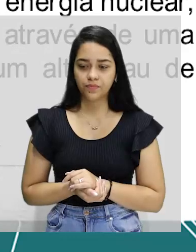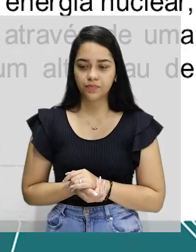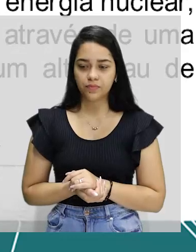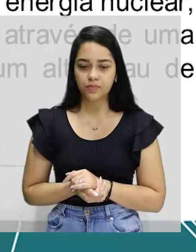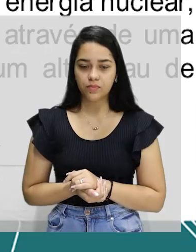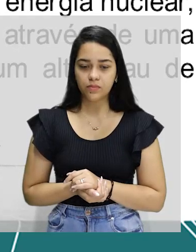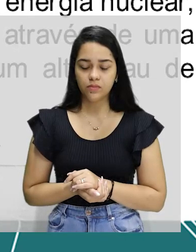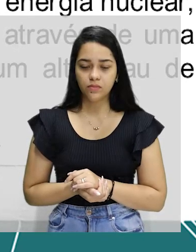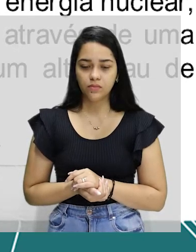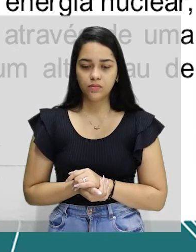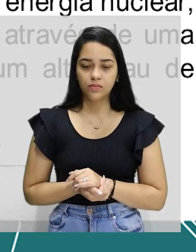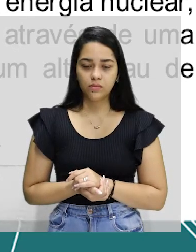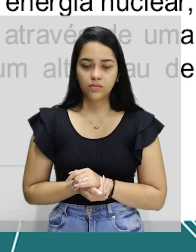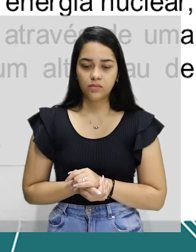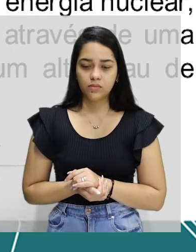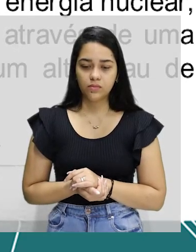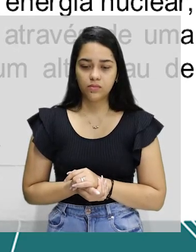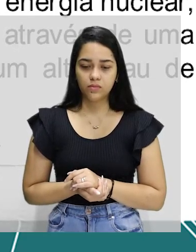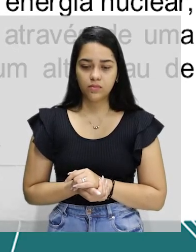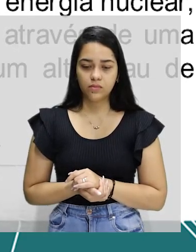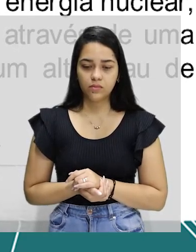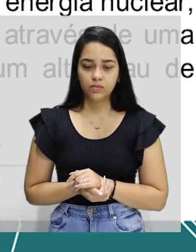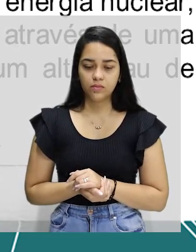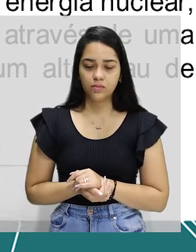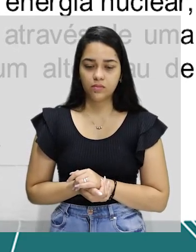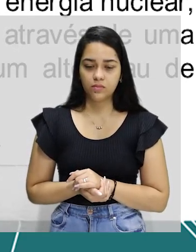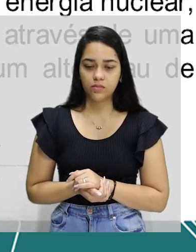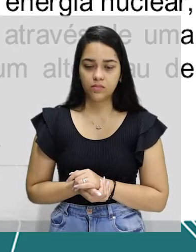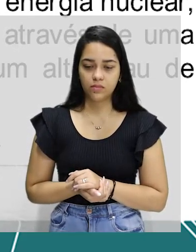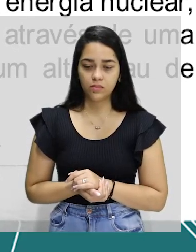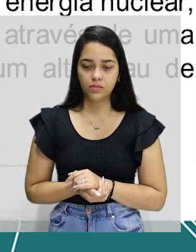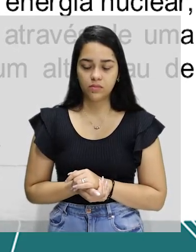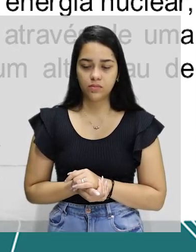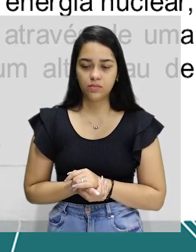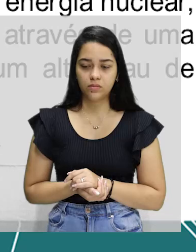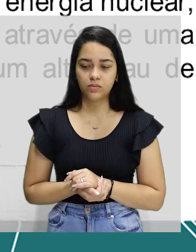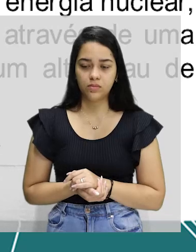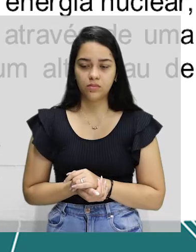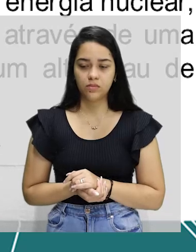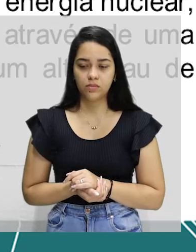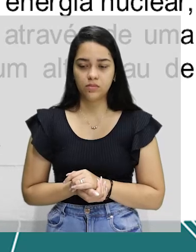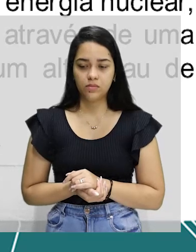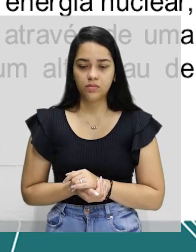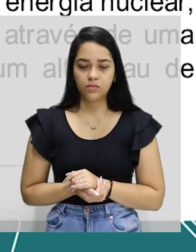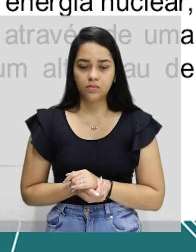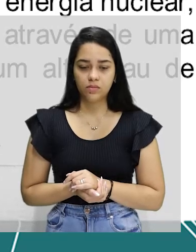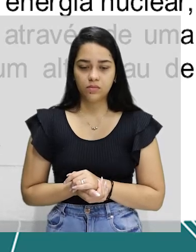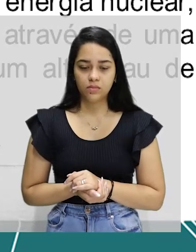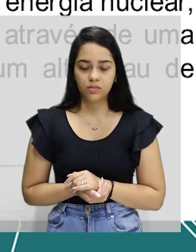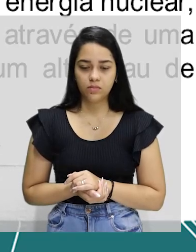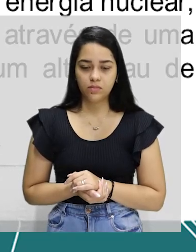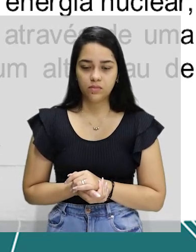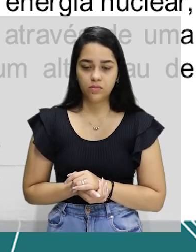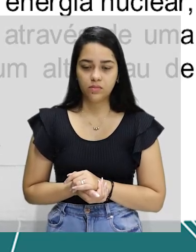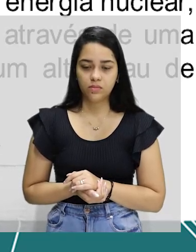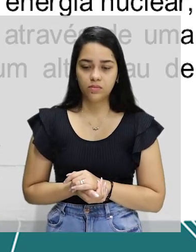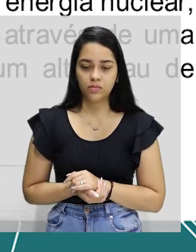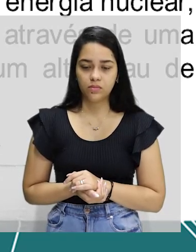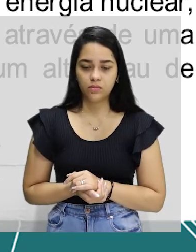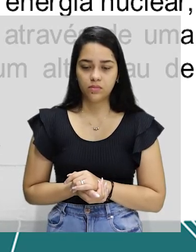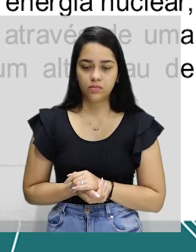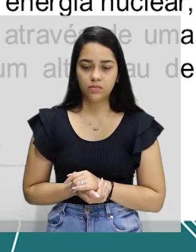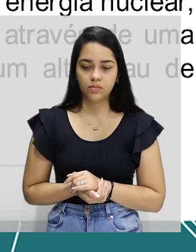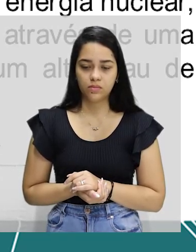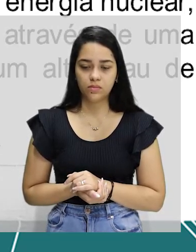a mudanças da constituição do núcleo de um átomo. Por exemplo, quando um nêutron atinge o núcleo de um átomo